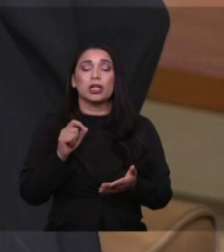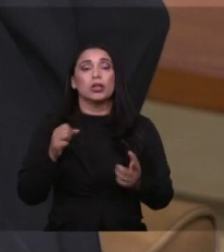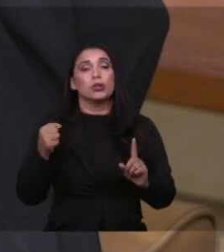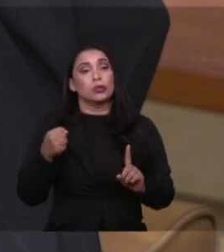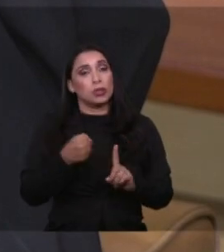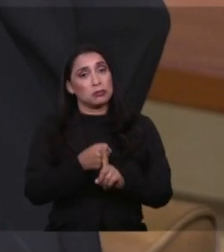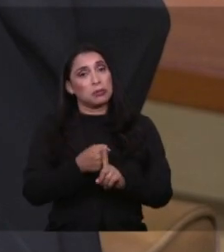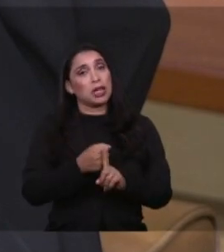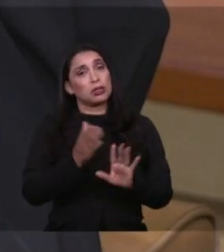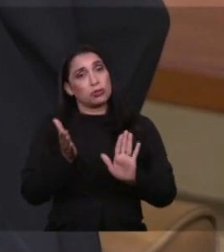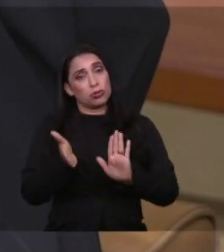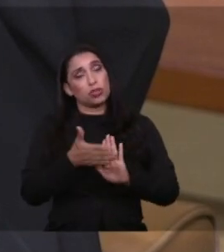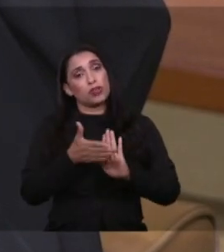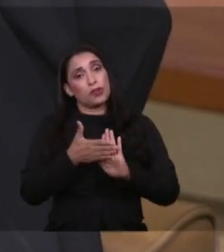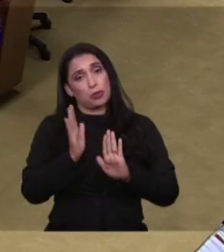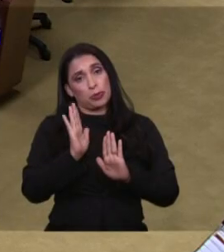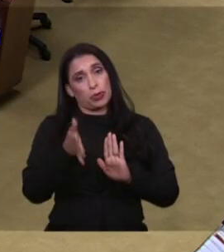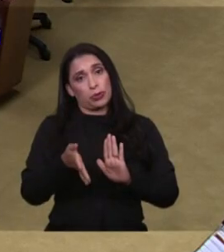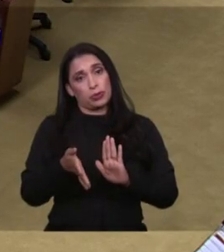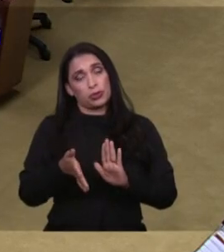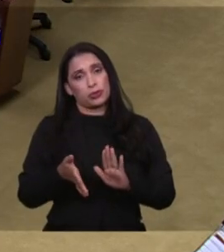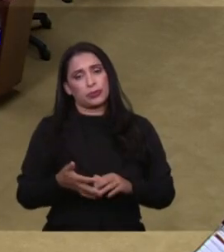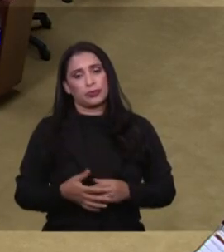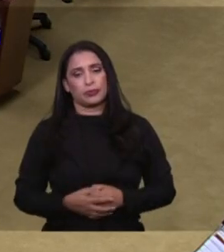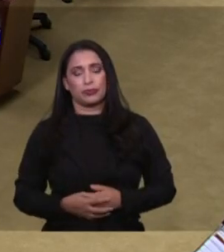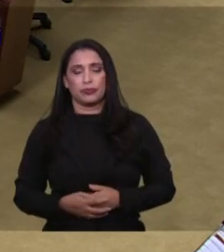já propostas.